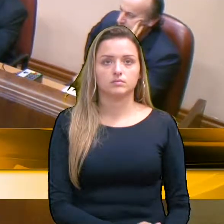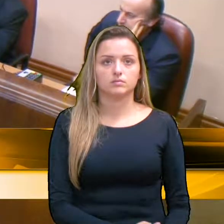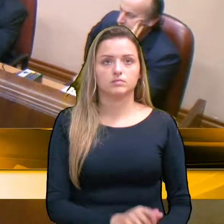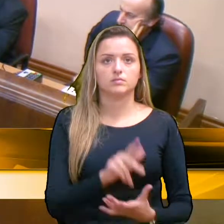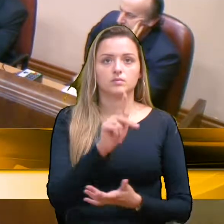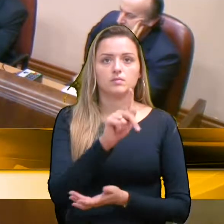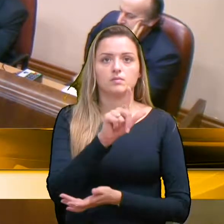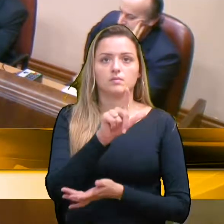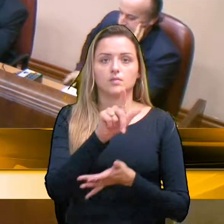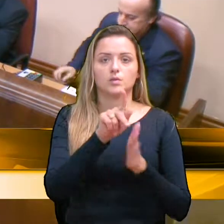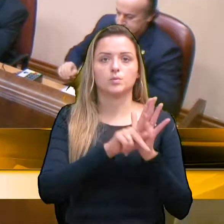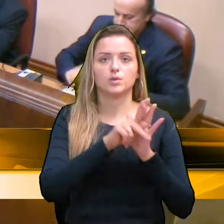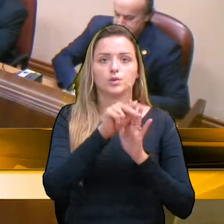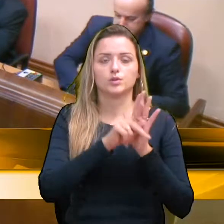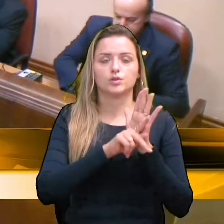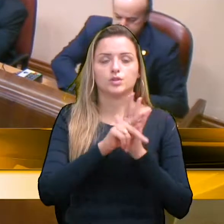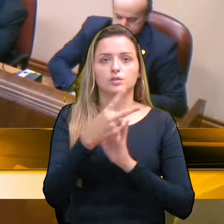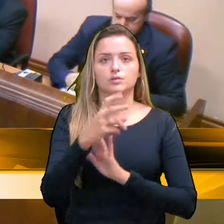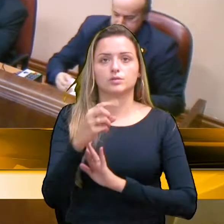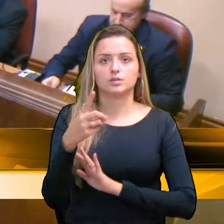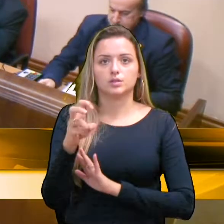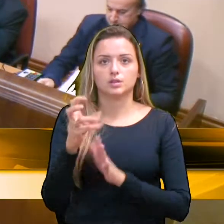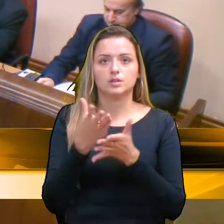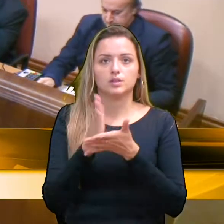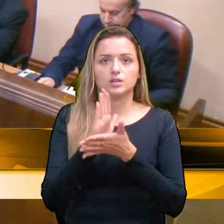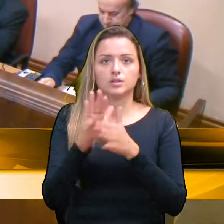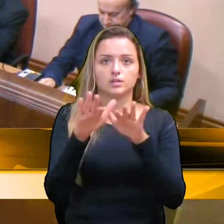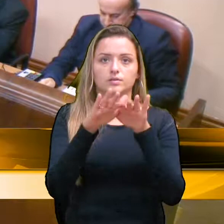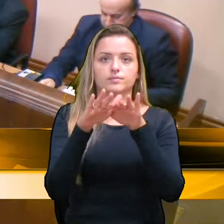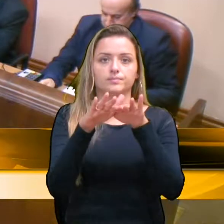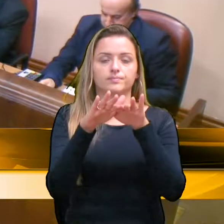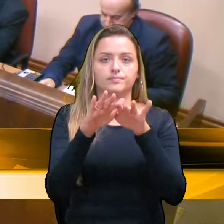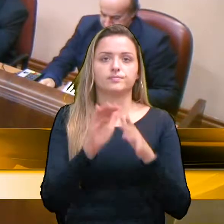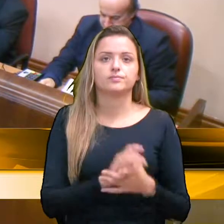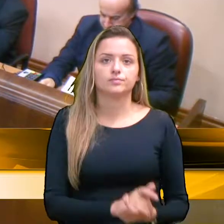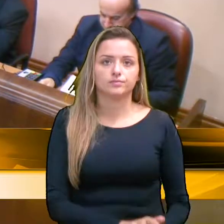PL 203/2015 foi aprovado por unanimidade.